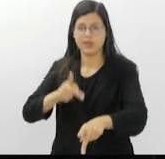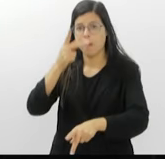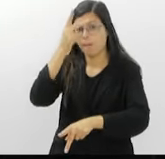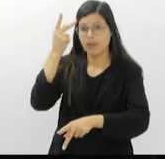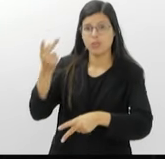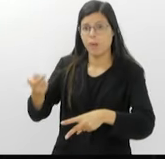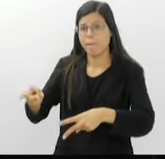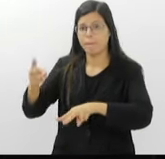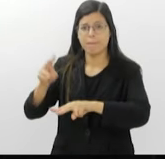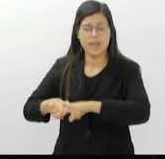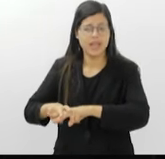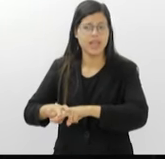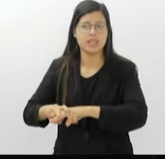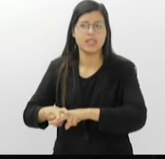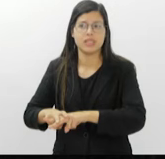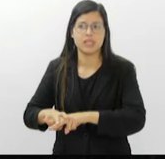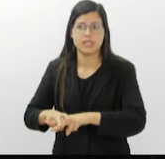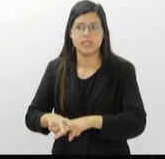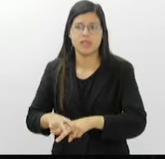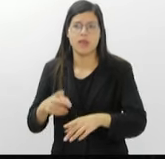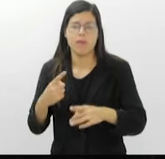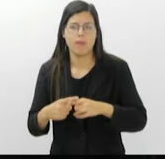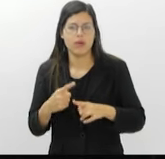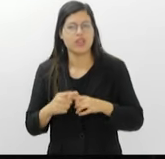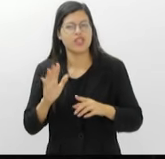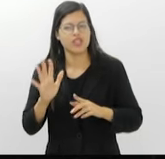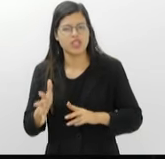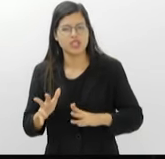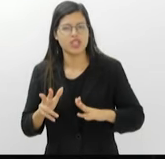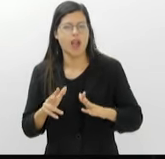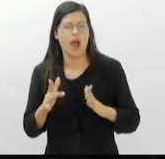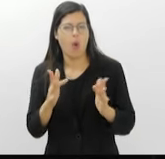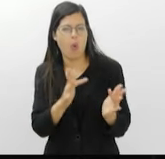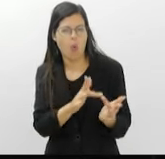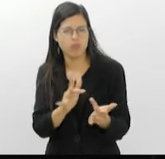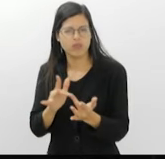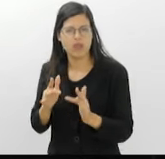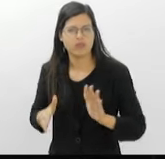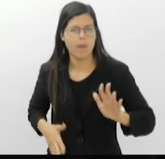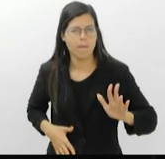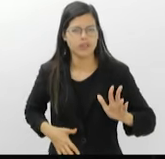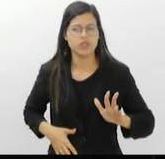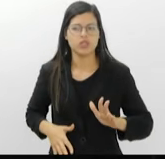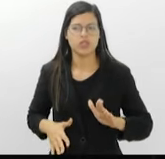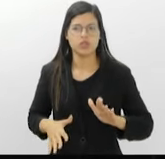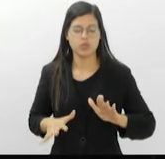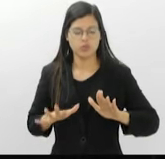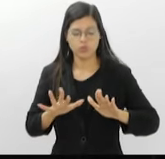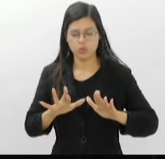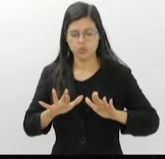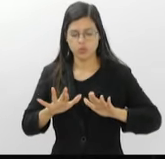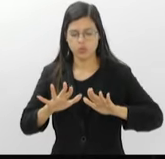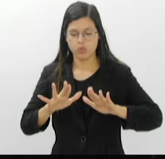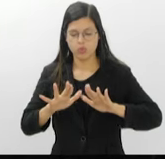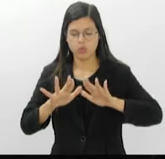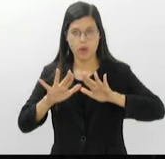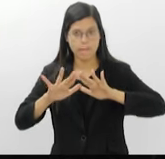preso por envolvimento com a milícia, com várias acusações, com arma raspada,